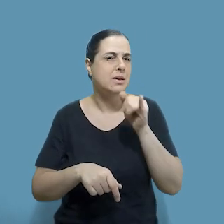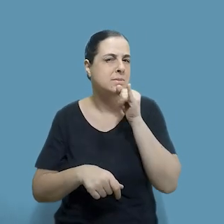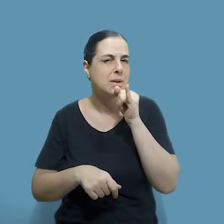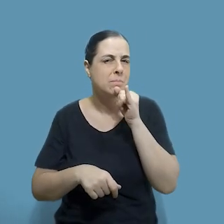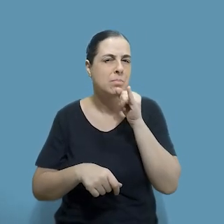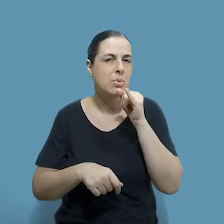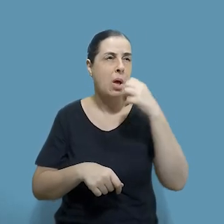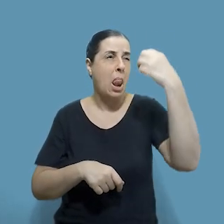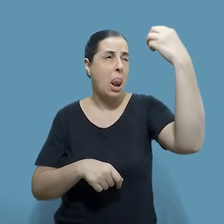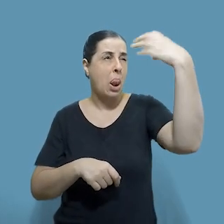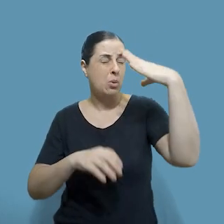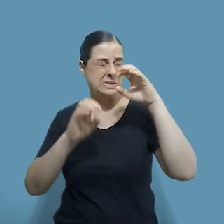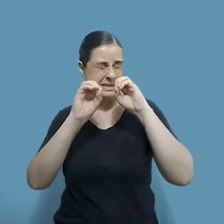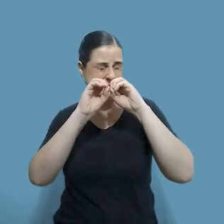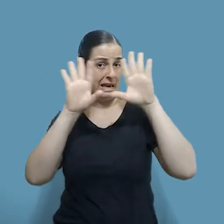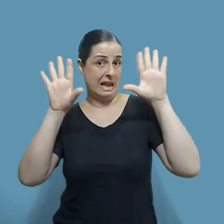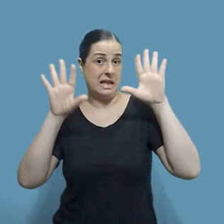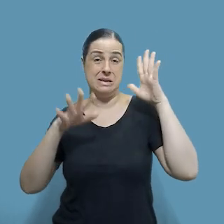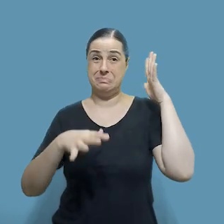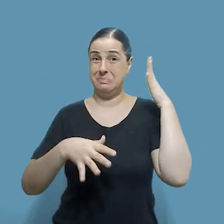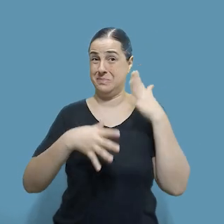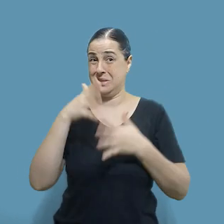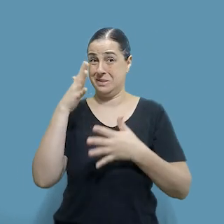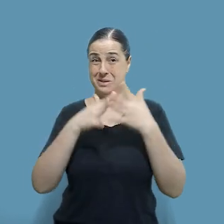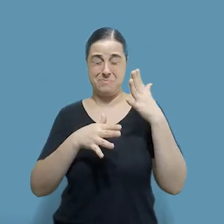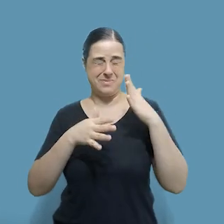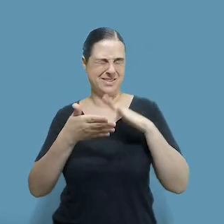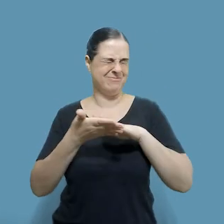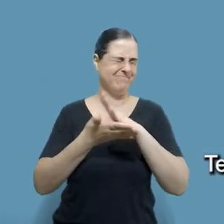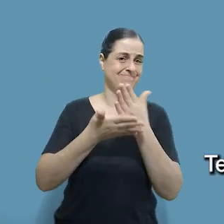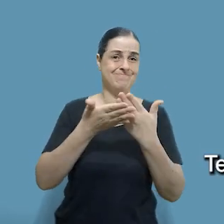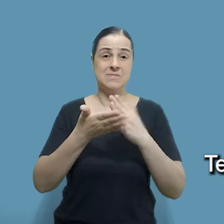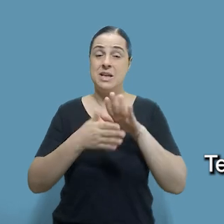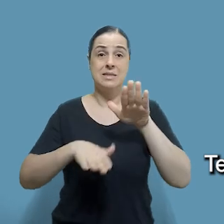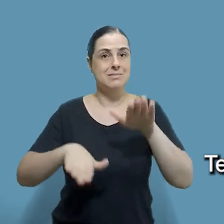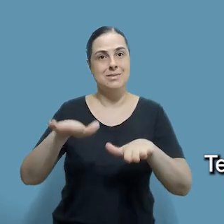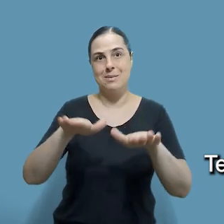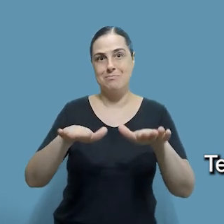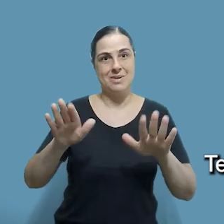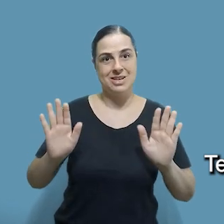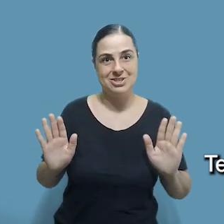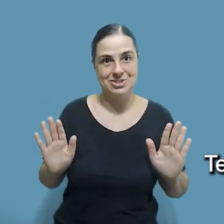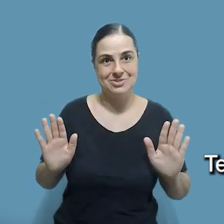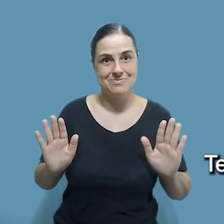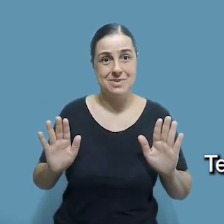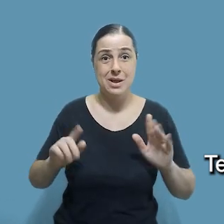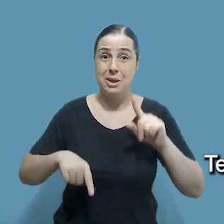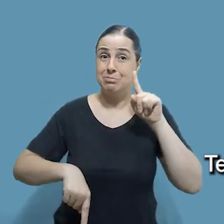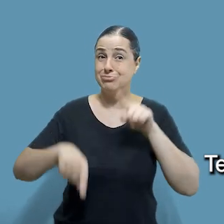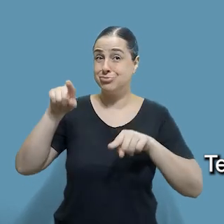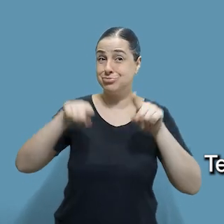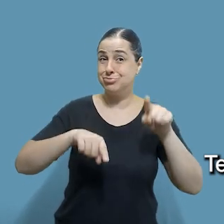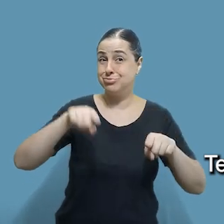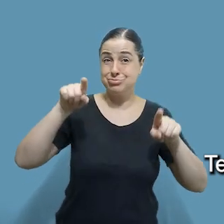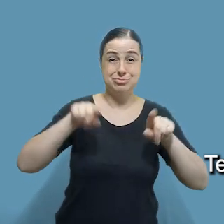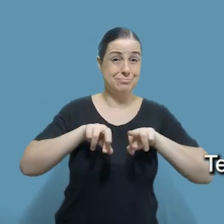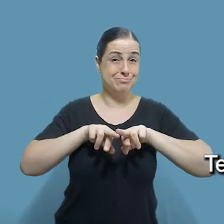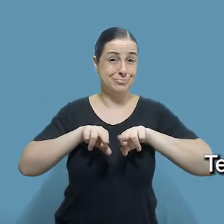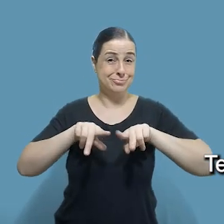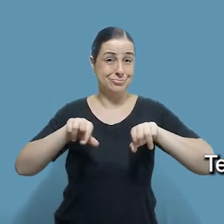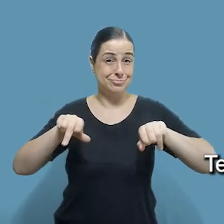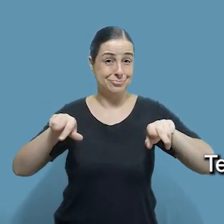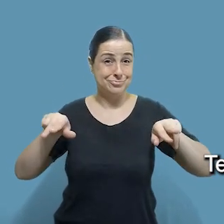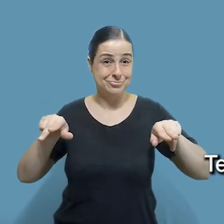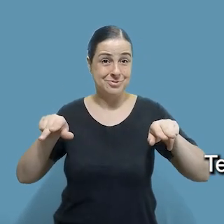clara atrapalha. Então, vai depender, tem uma diversidade tão grande, né? Que